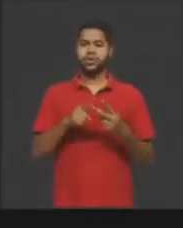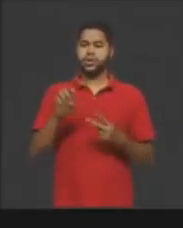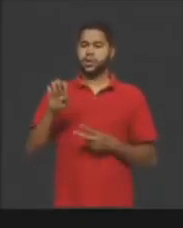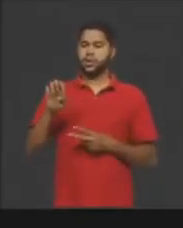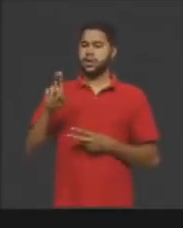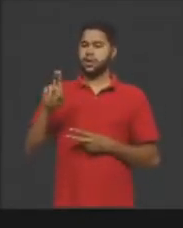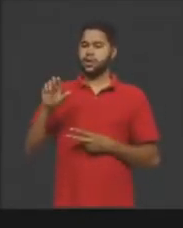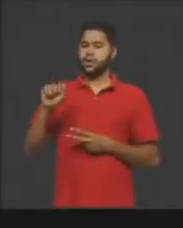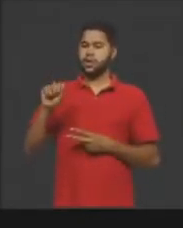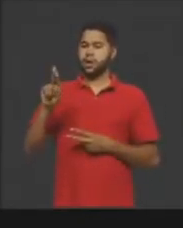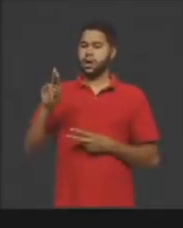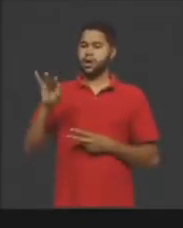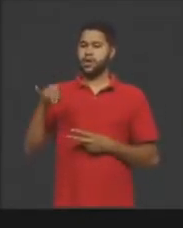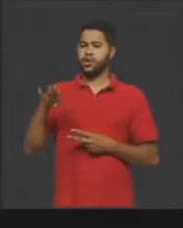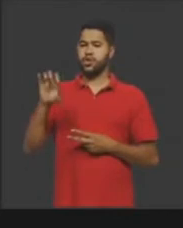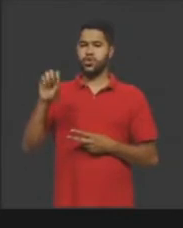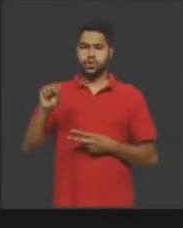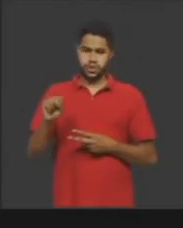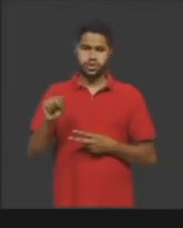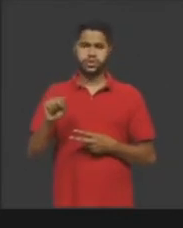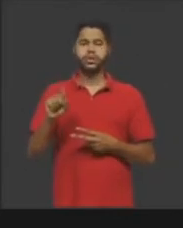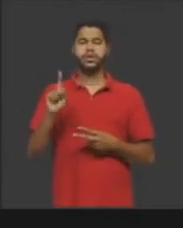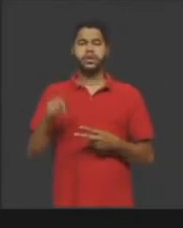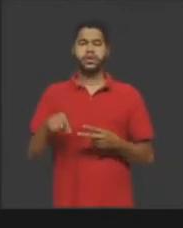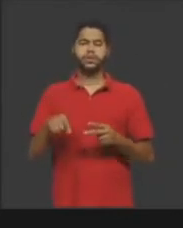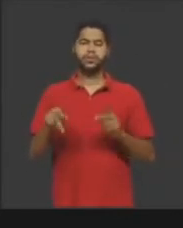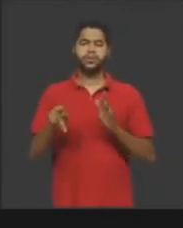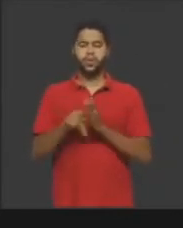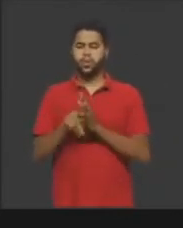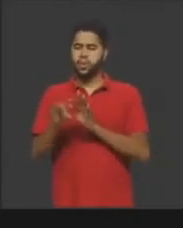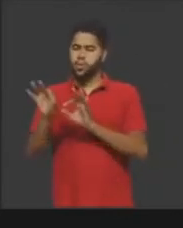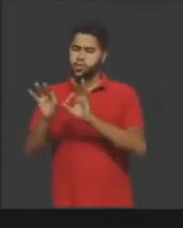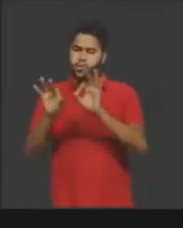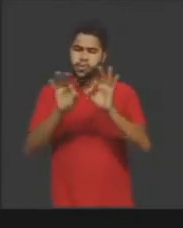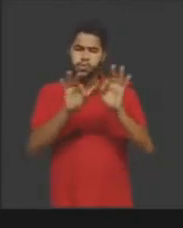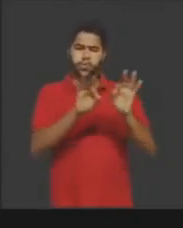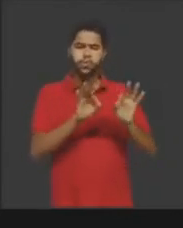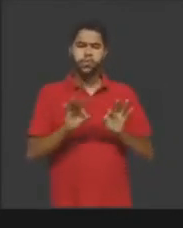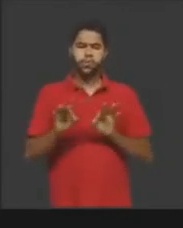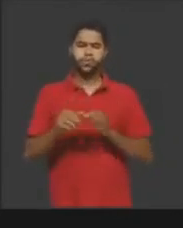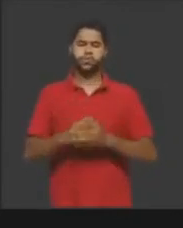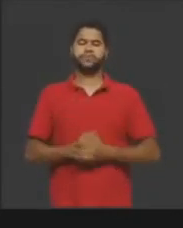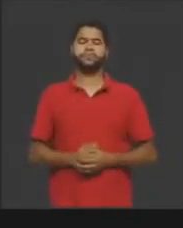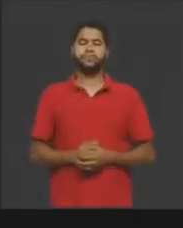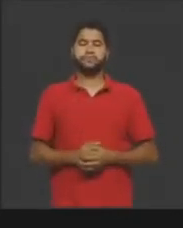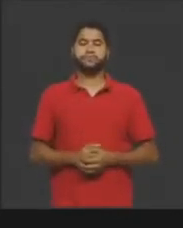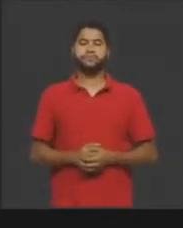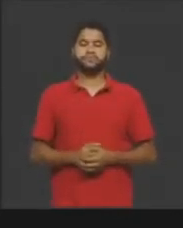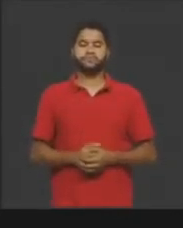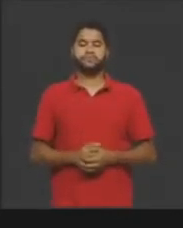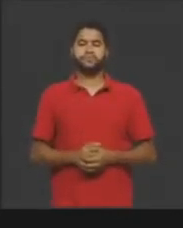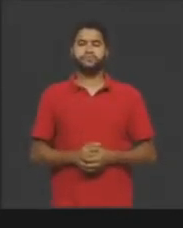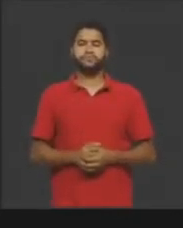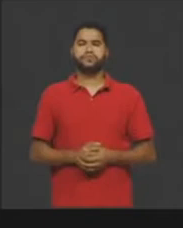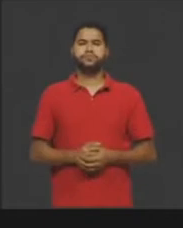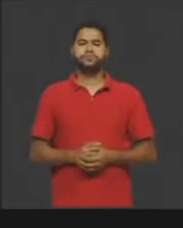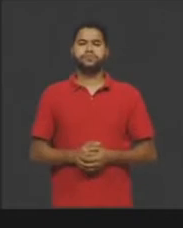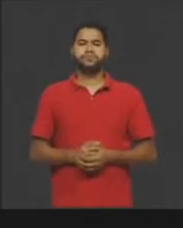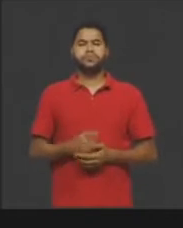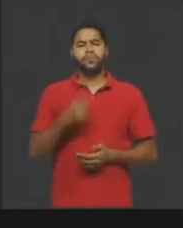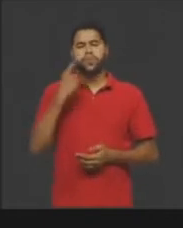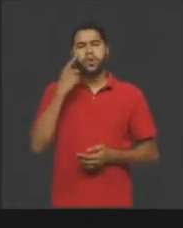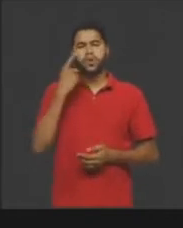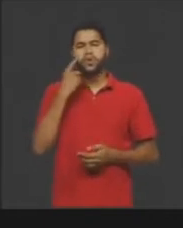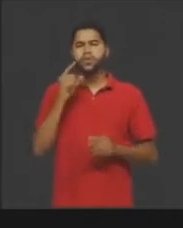células eucariontes ou eucarióticas, que vão formar organismos eucariontes. Vamos ver o que